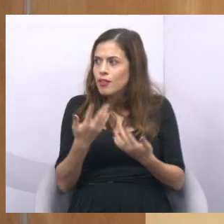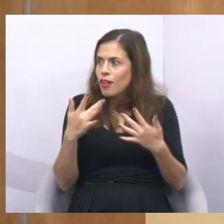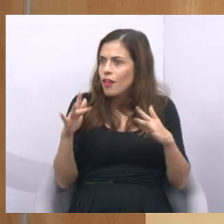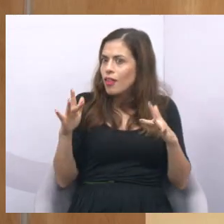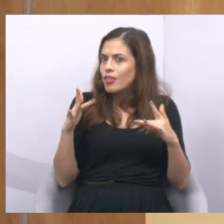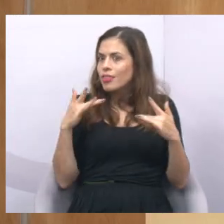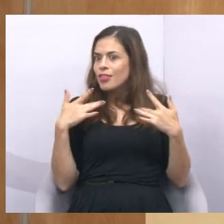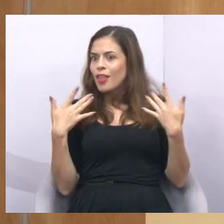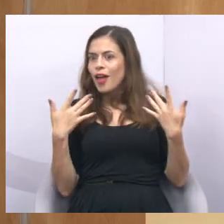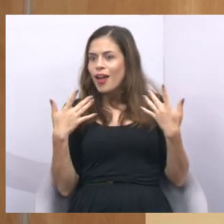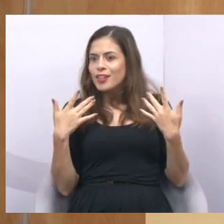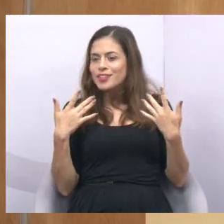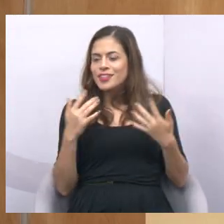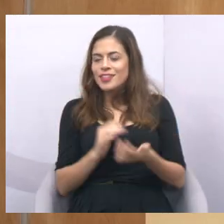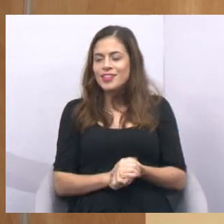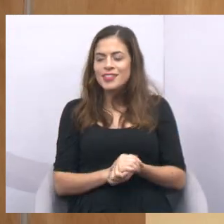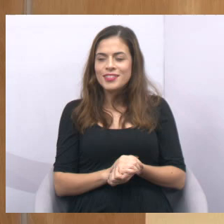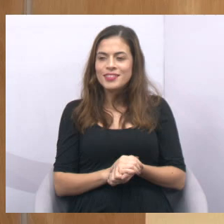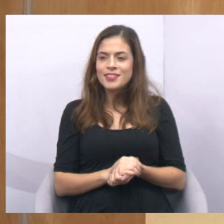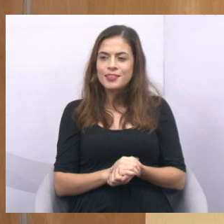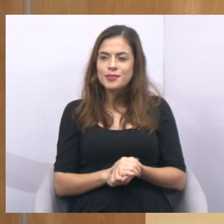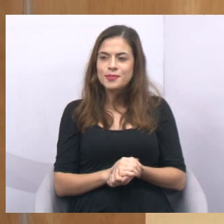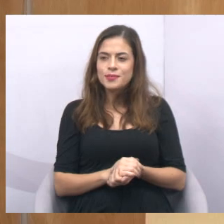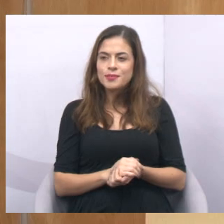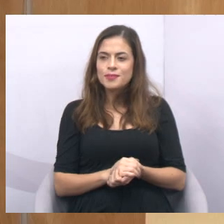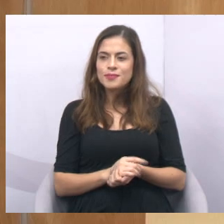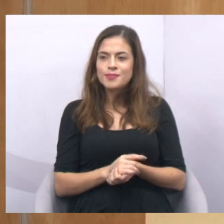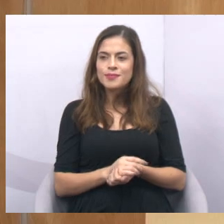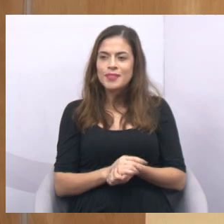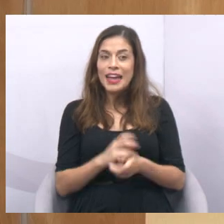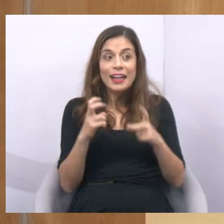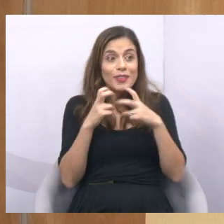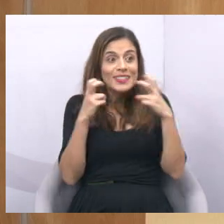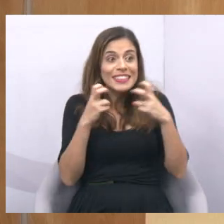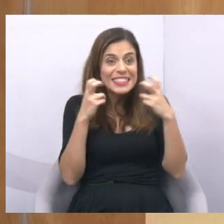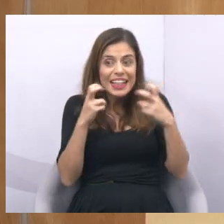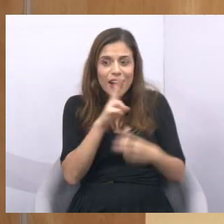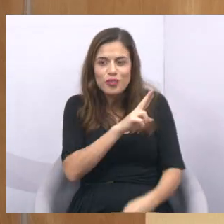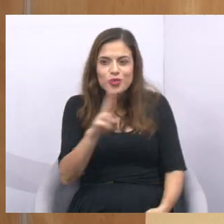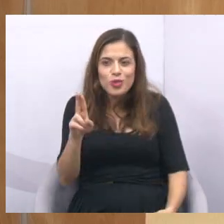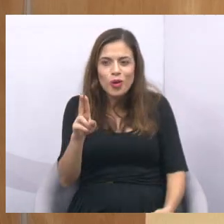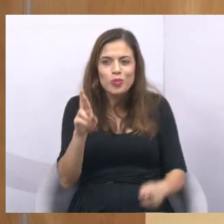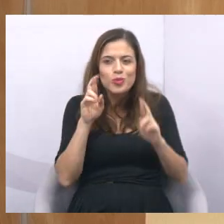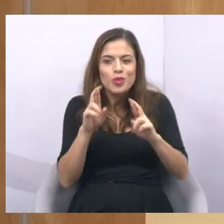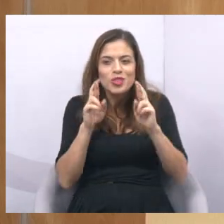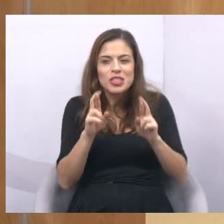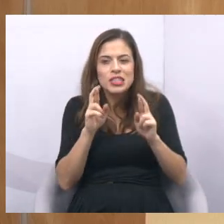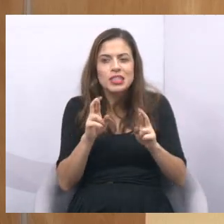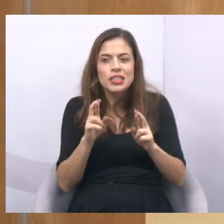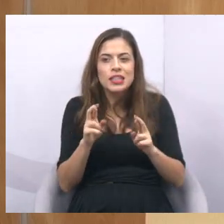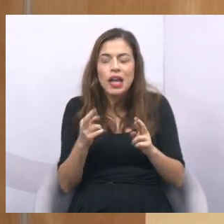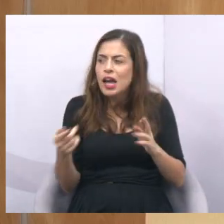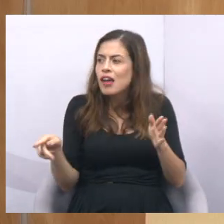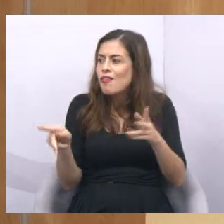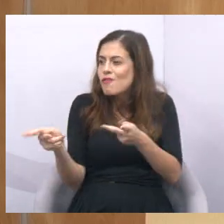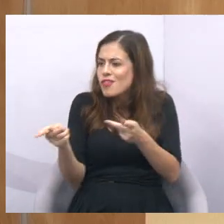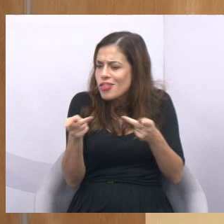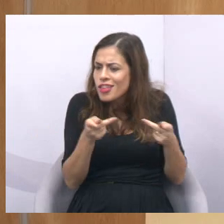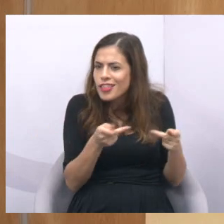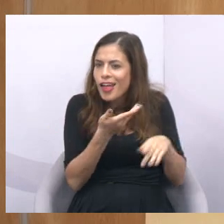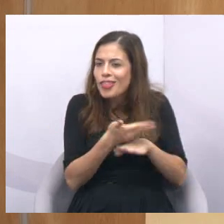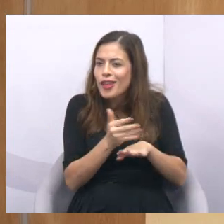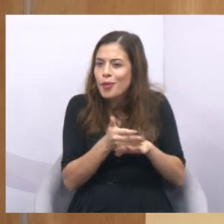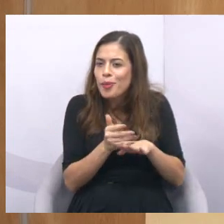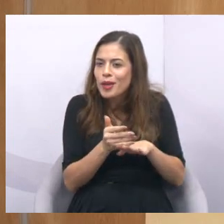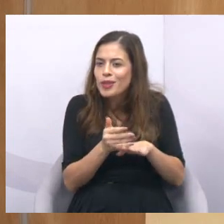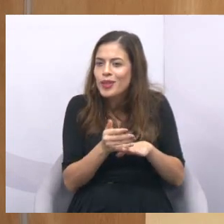momento inesquecível. Aquele que a gente gritava o nome na arquibancada, tanto torcia, veio nos visitar no treinamento e nos